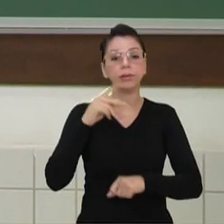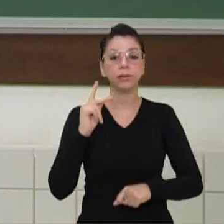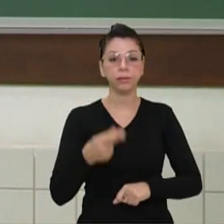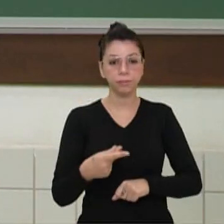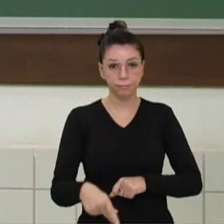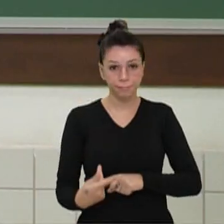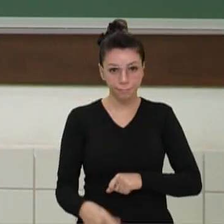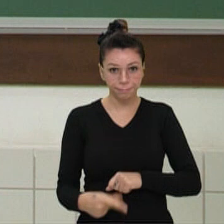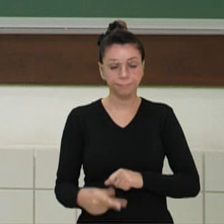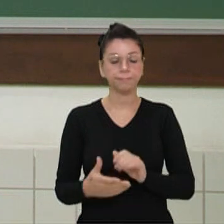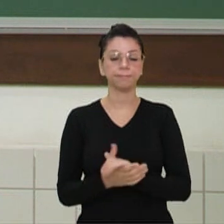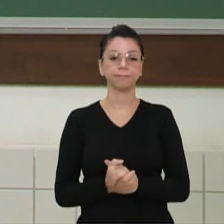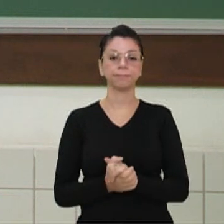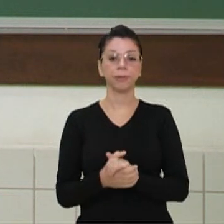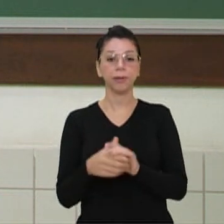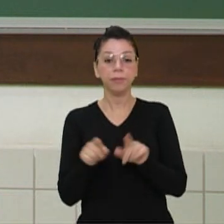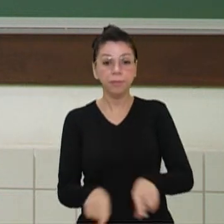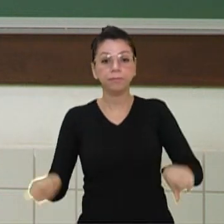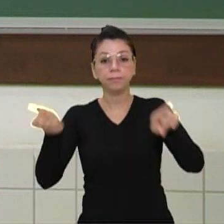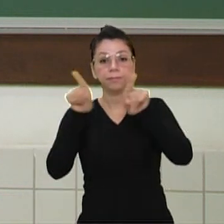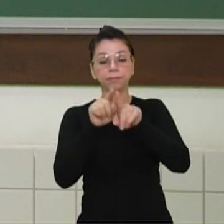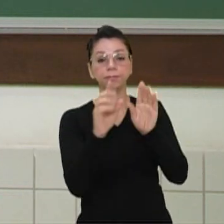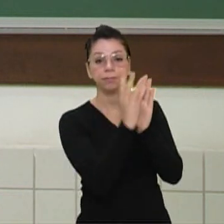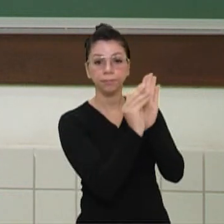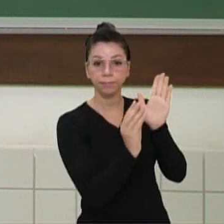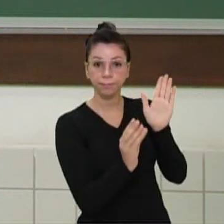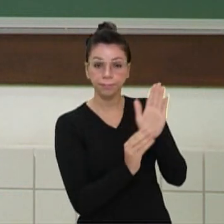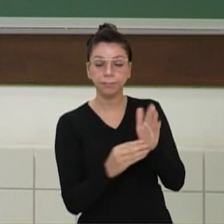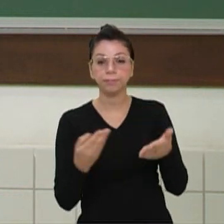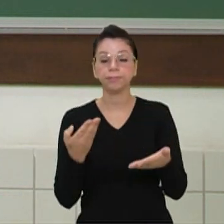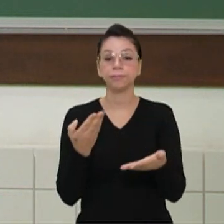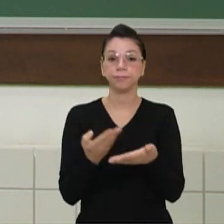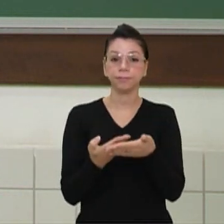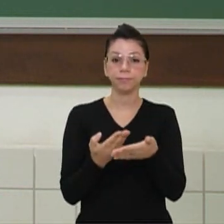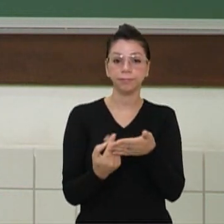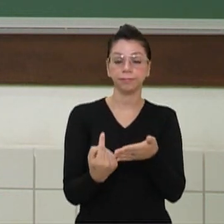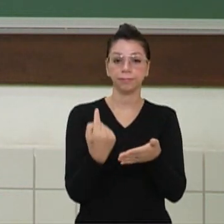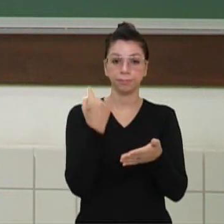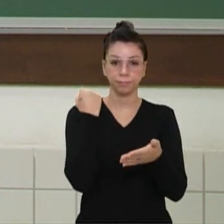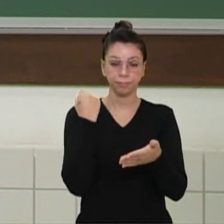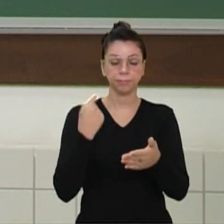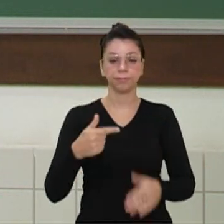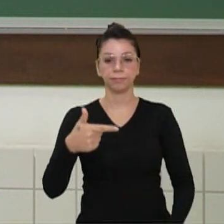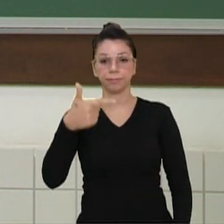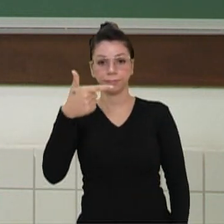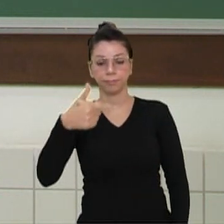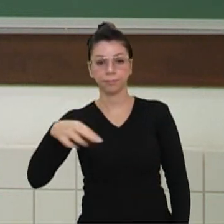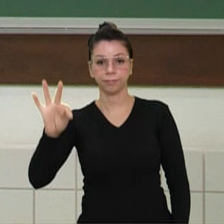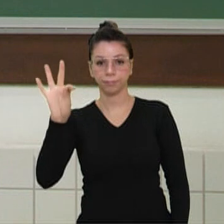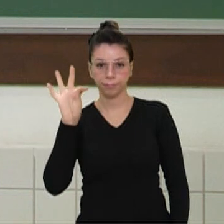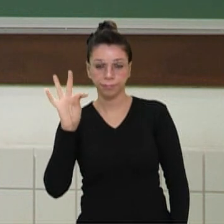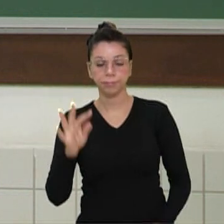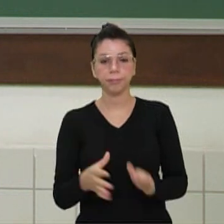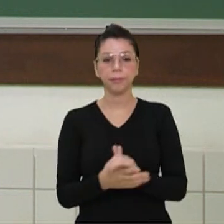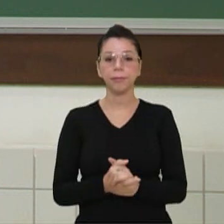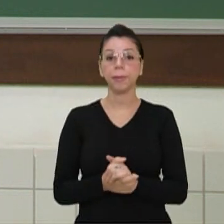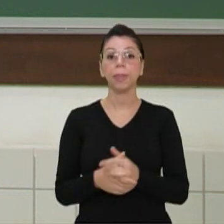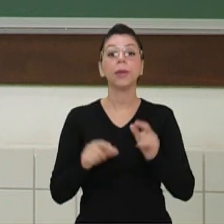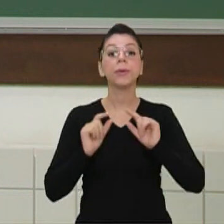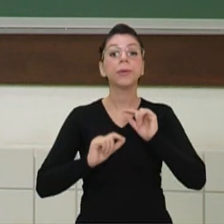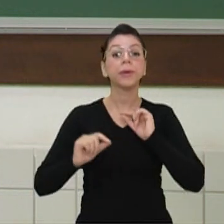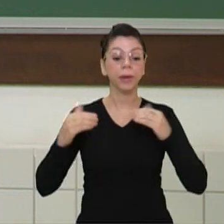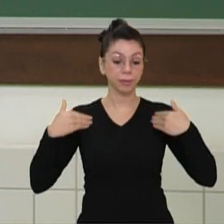uma retomada dos conteúdos que vimos no segundo trimestre. E no segundo trimestre nós falamos bastante sobre as